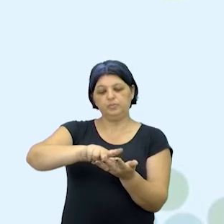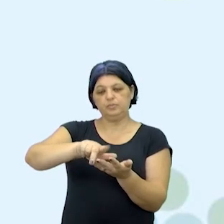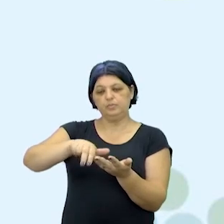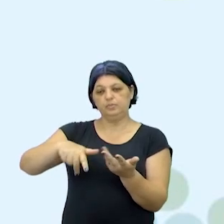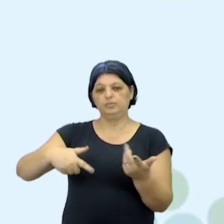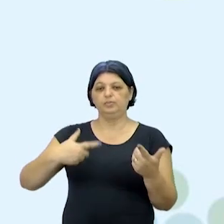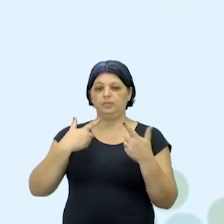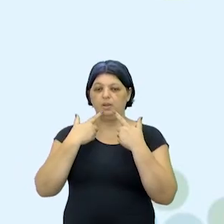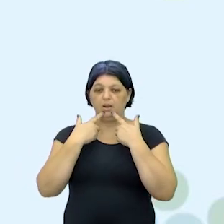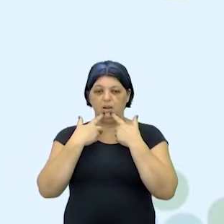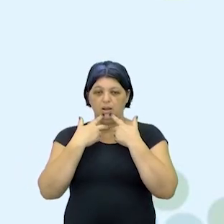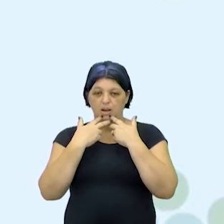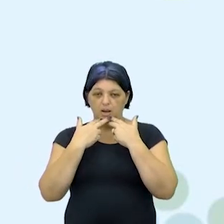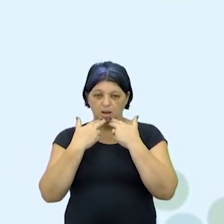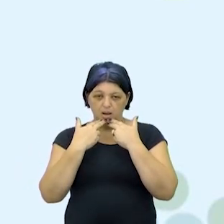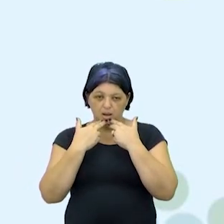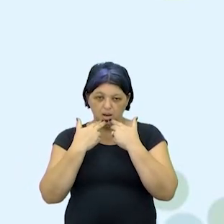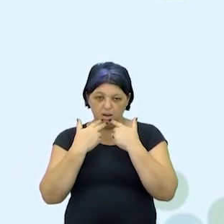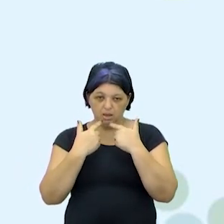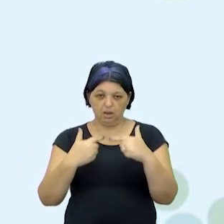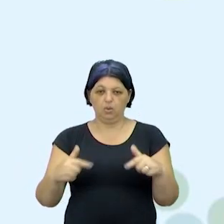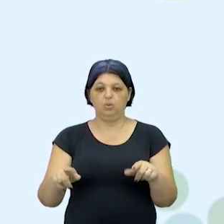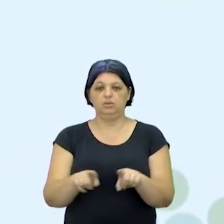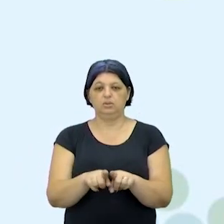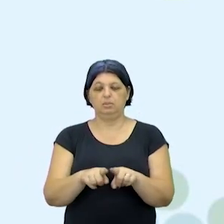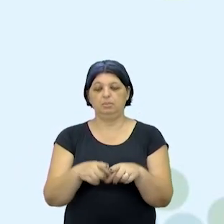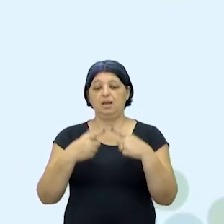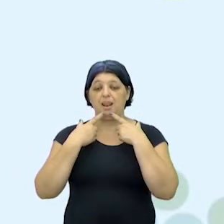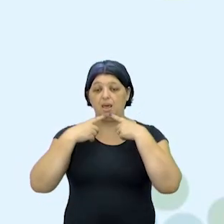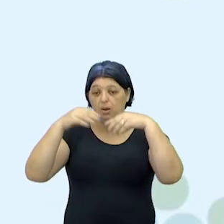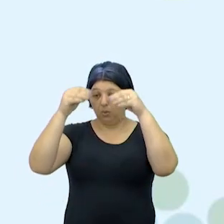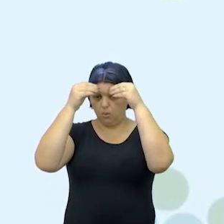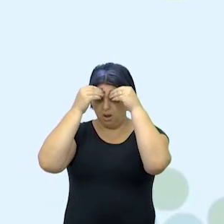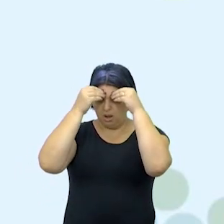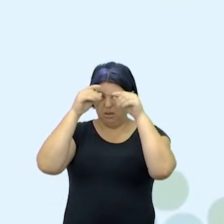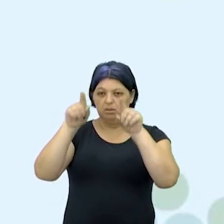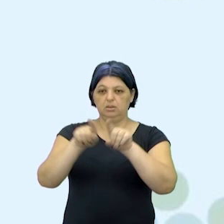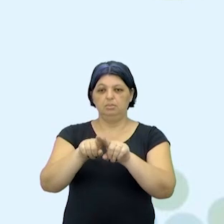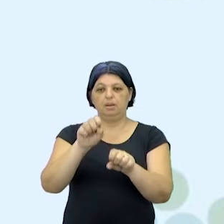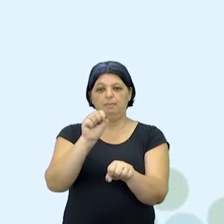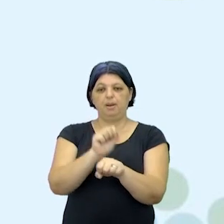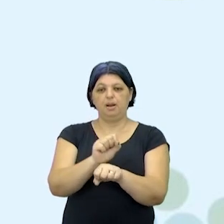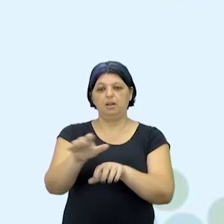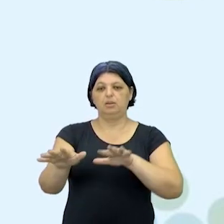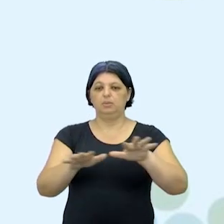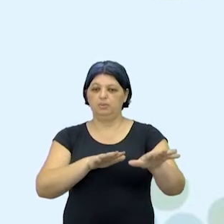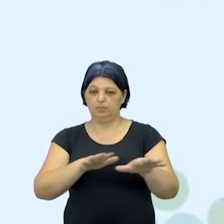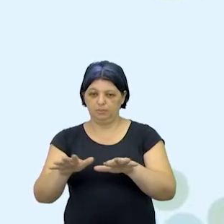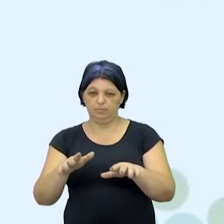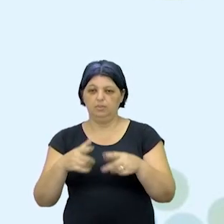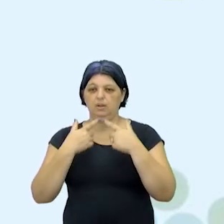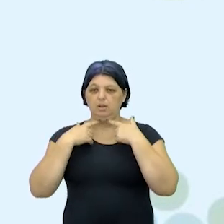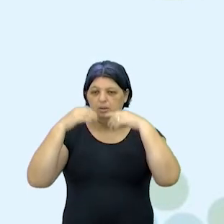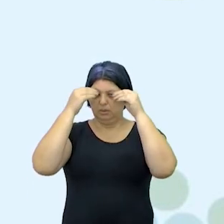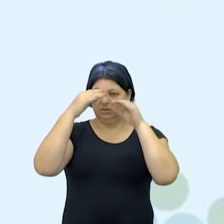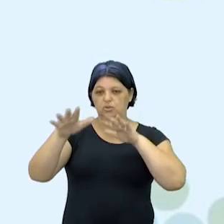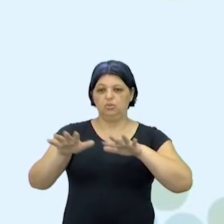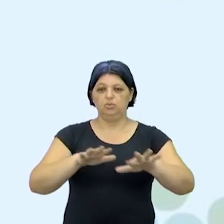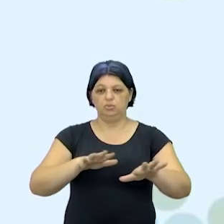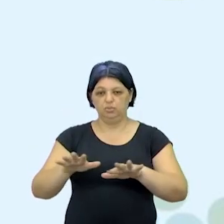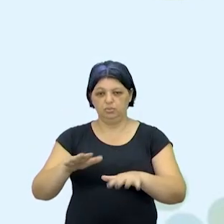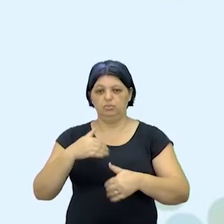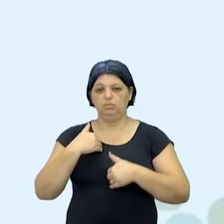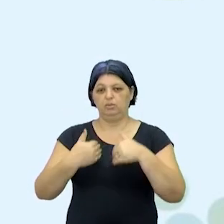línguas e linguagens, imagens estáticas e em movimento. Música, linguagens corporais, do movimento,